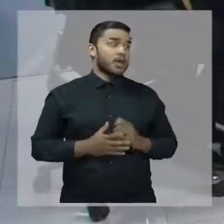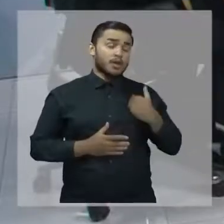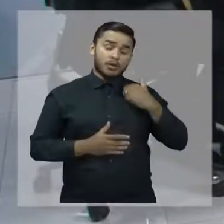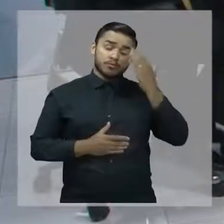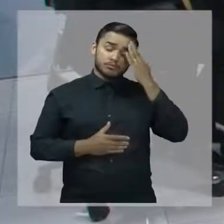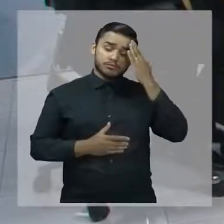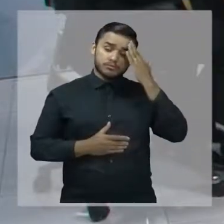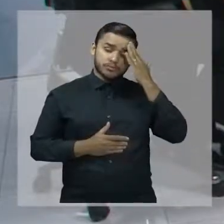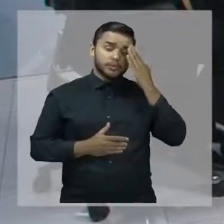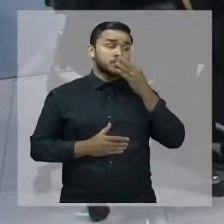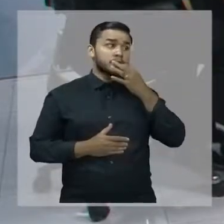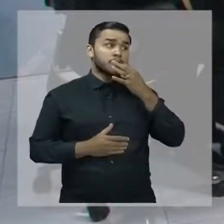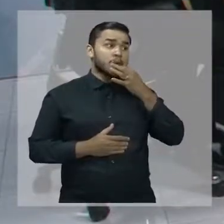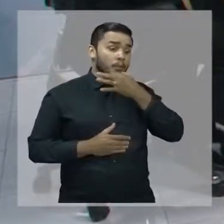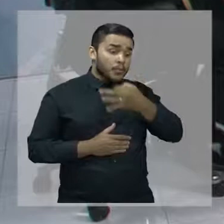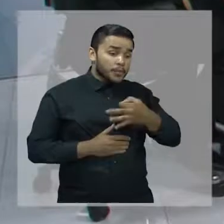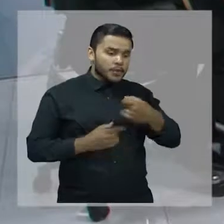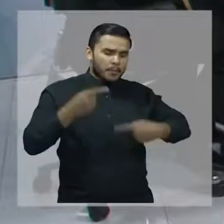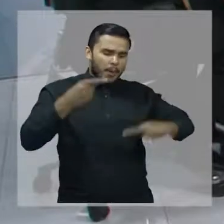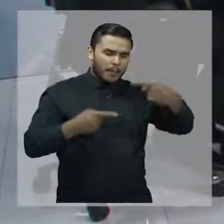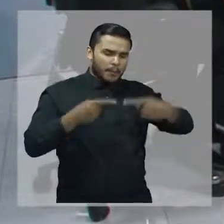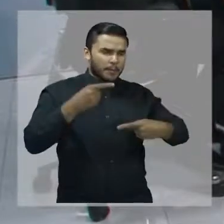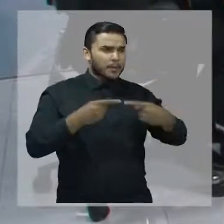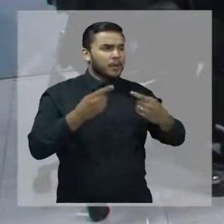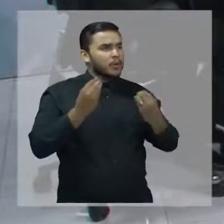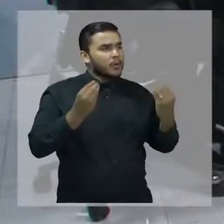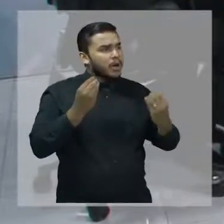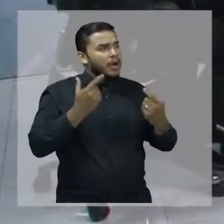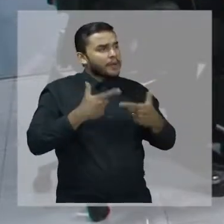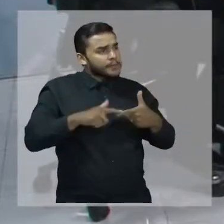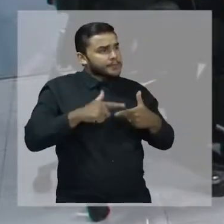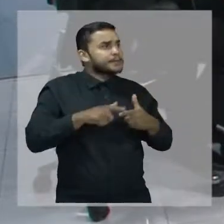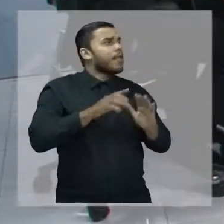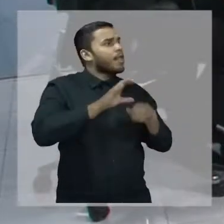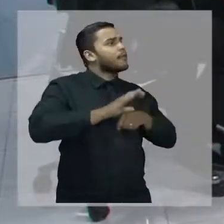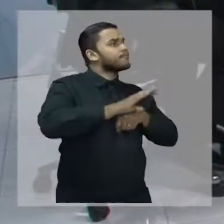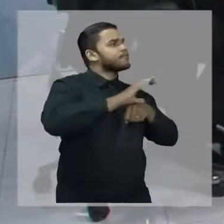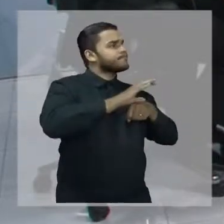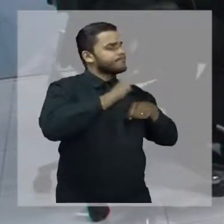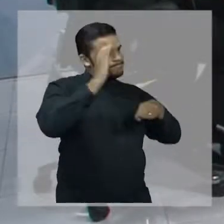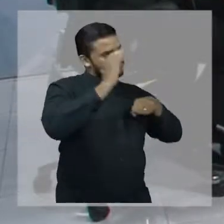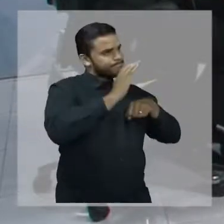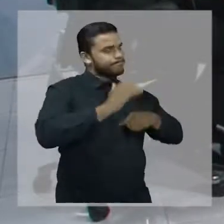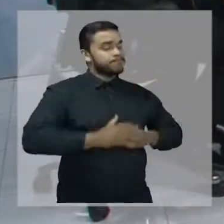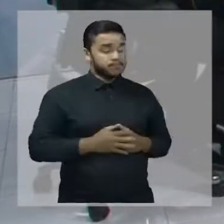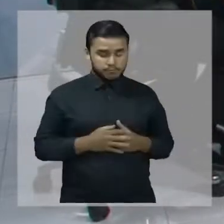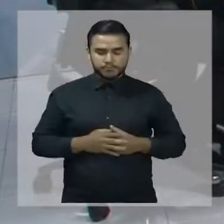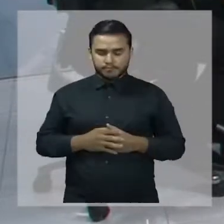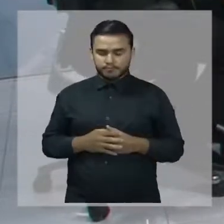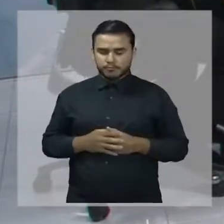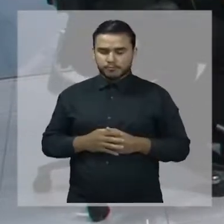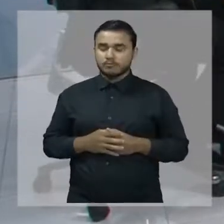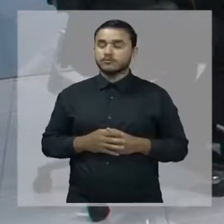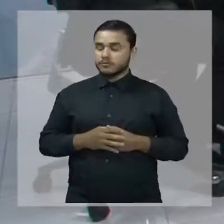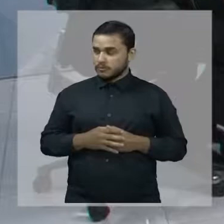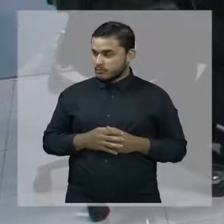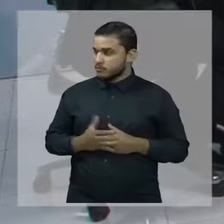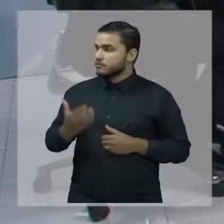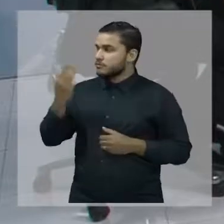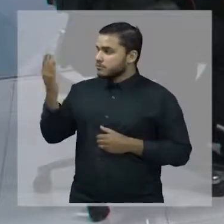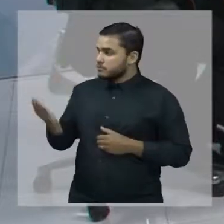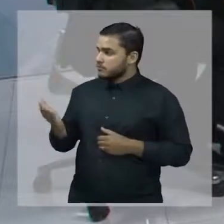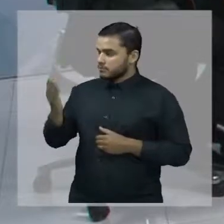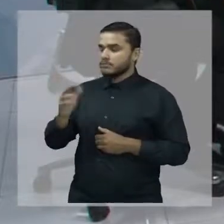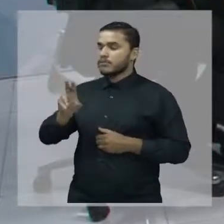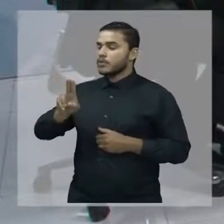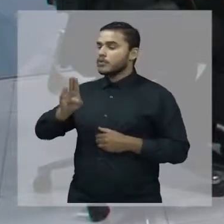mais problemático do ponto de vista da definição política da Constituição que eu penso. Ministro Ubiratã Aguiar, a propósito